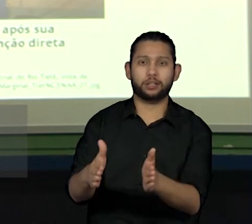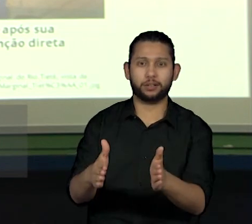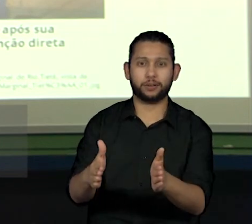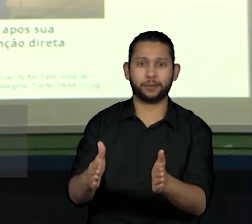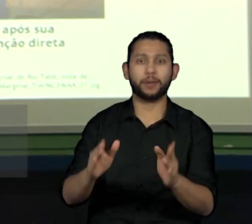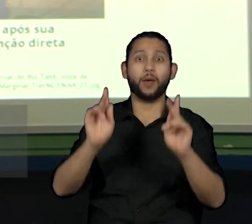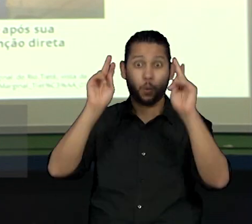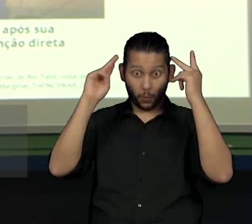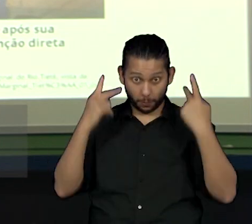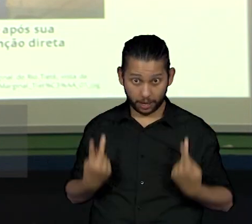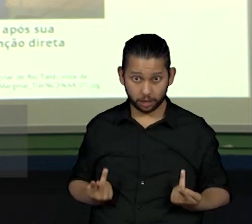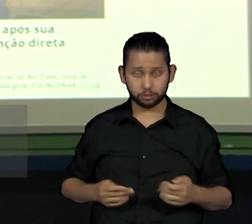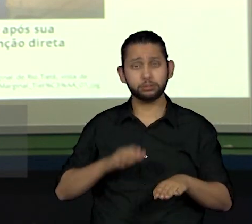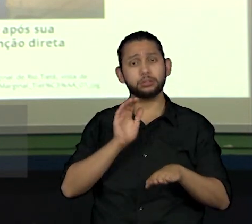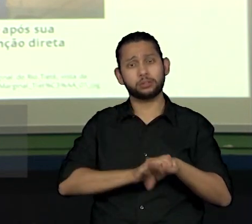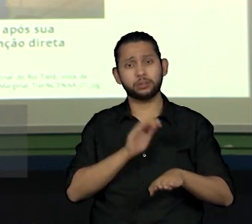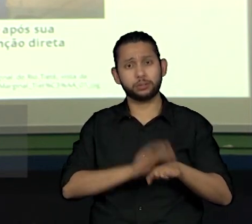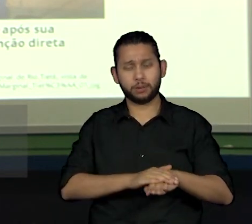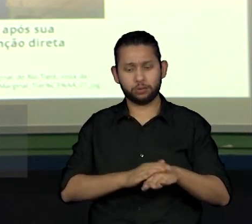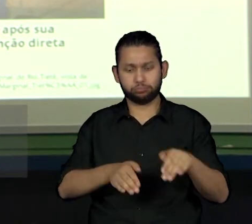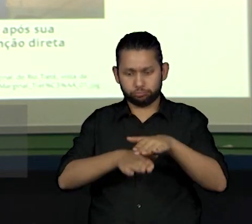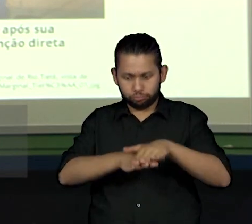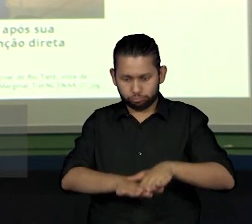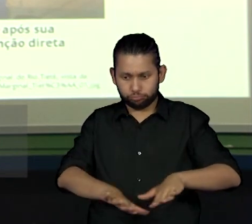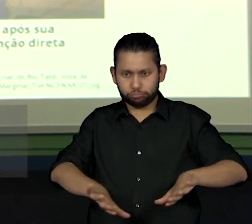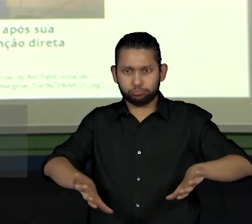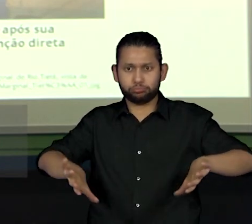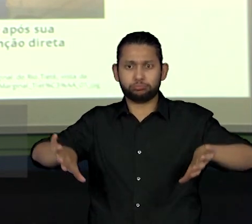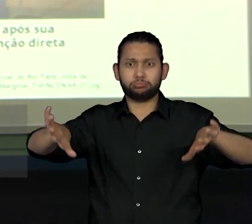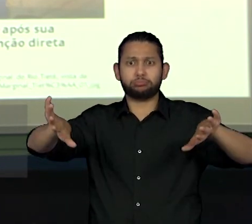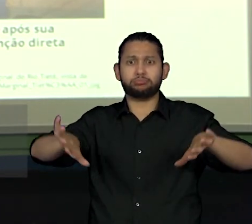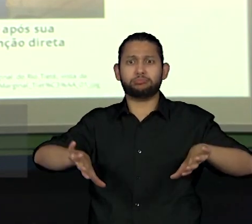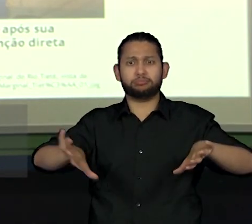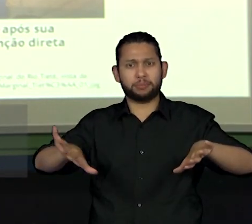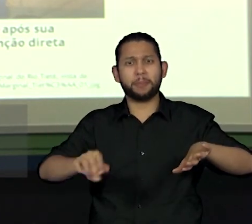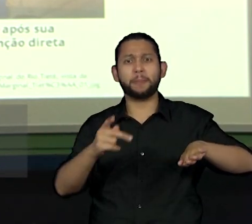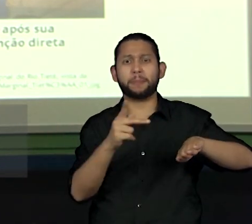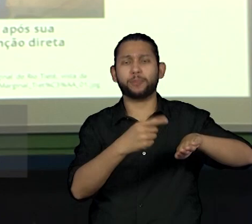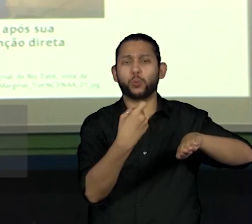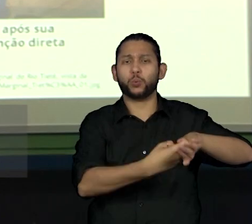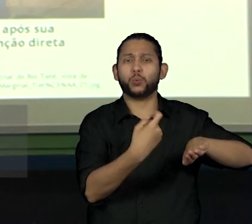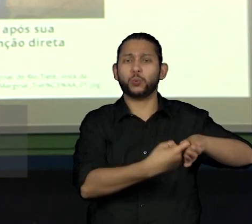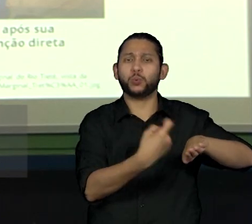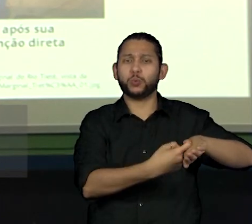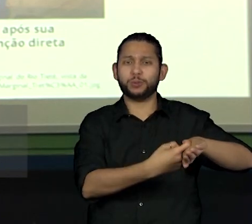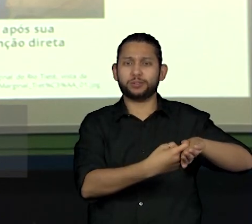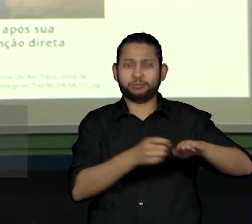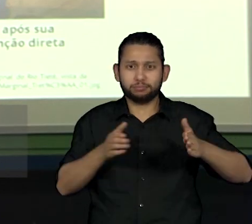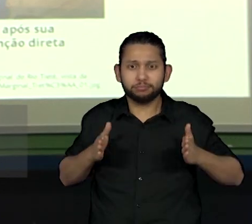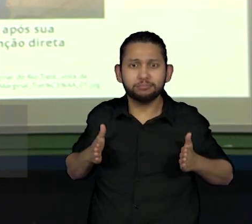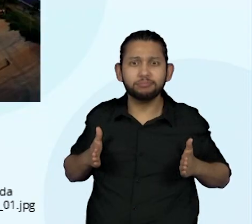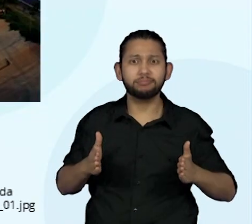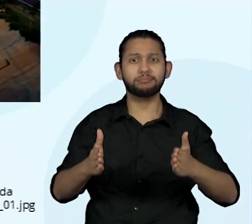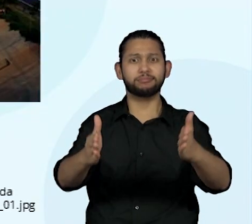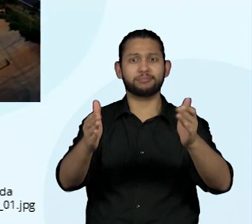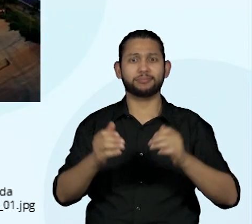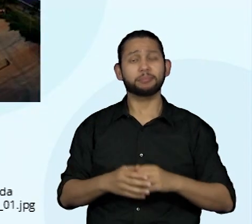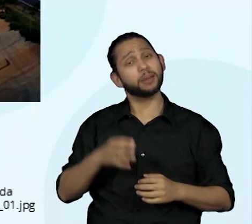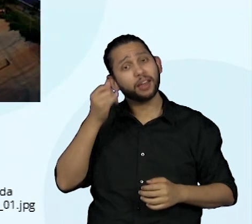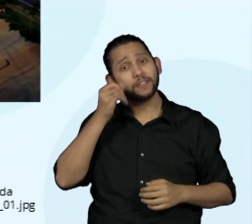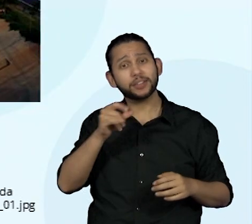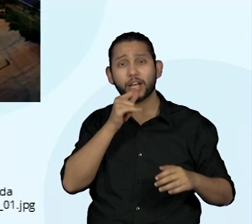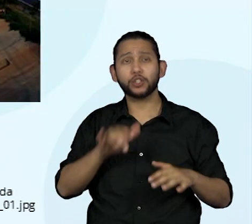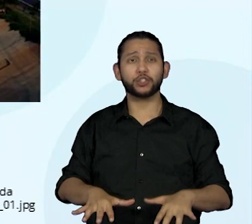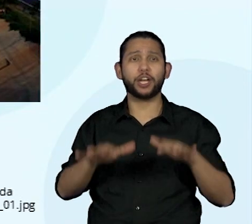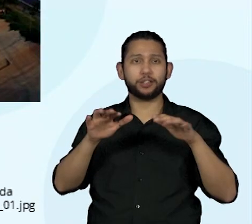Controle ativo, para evitar enchentes, as inundações que eu falei lá no comecinho da aula. Olha como